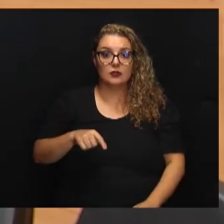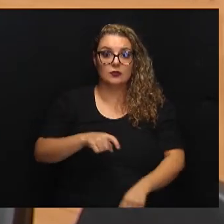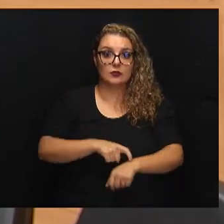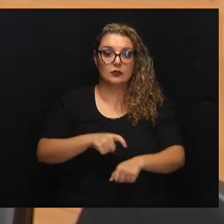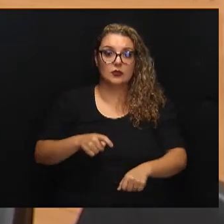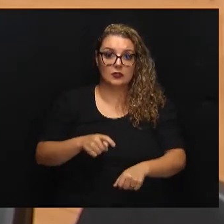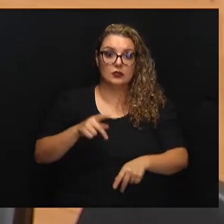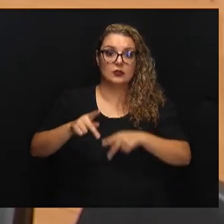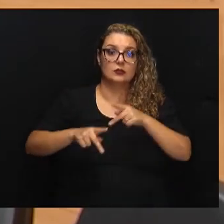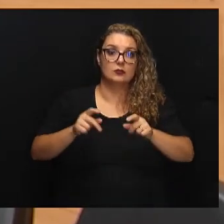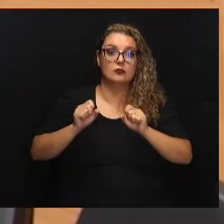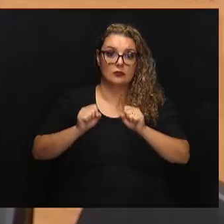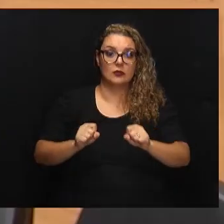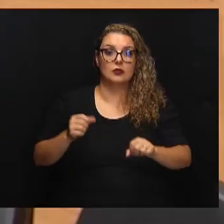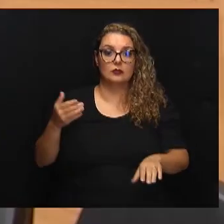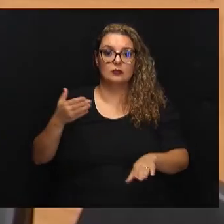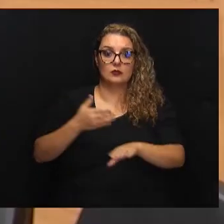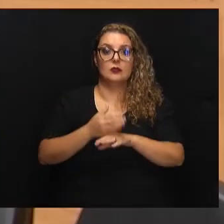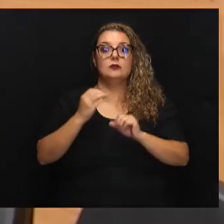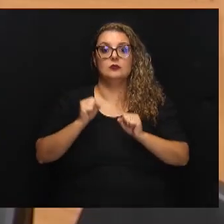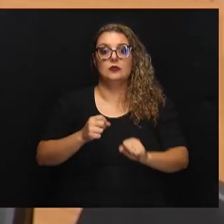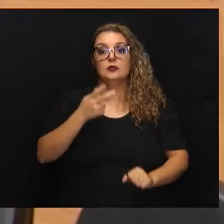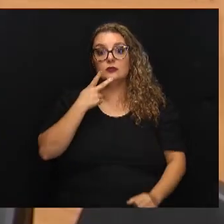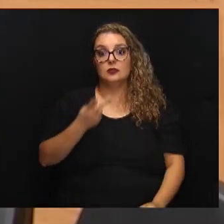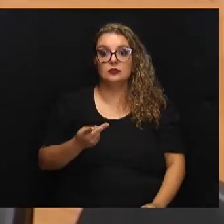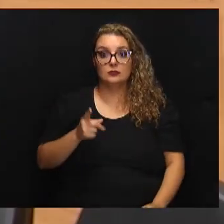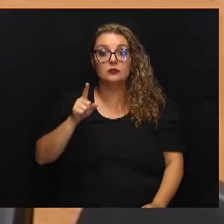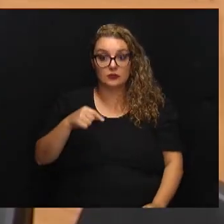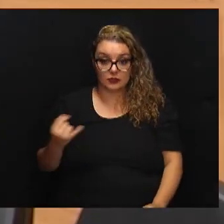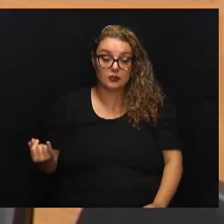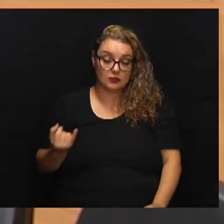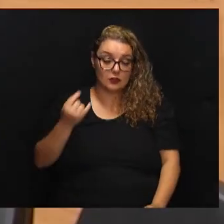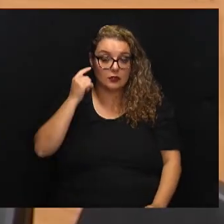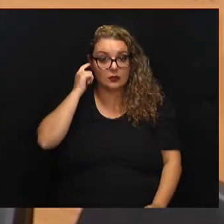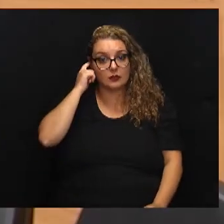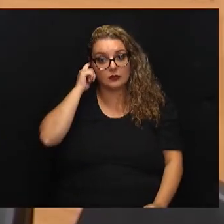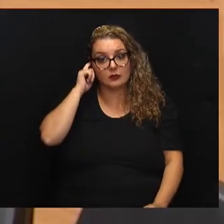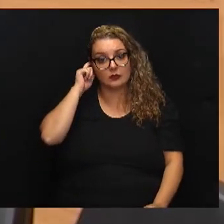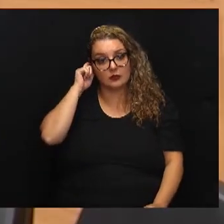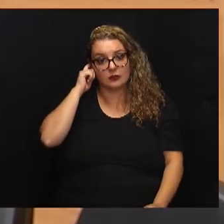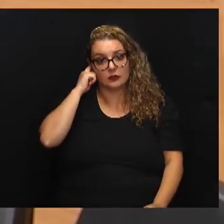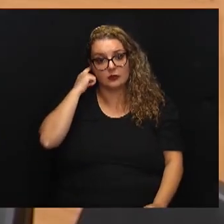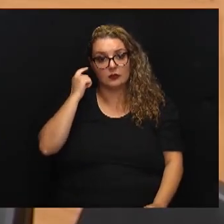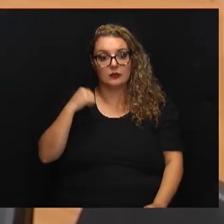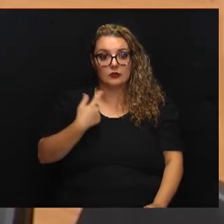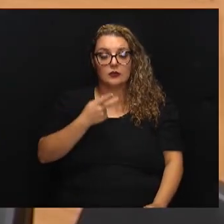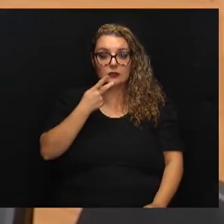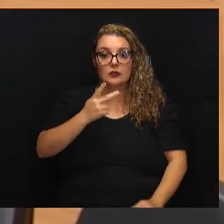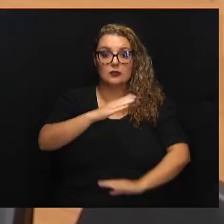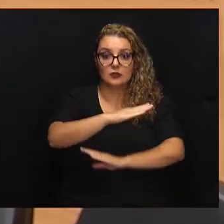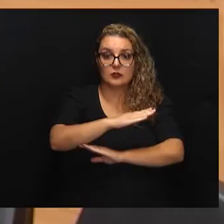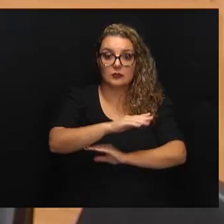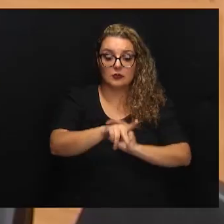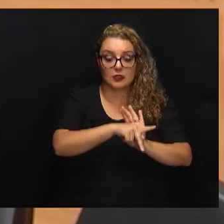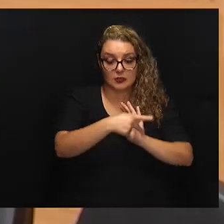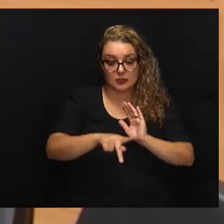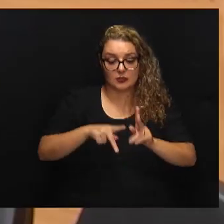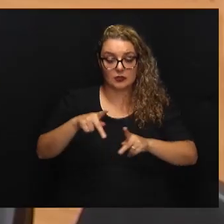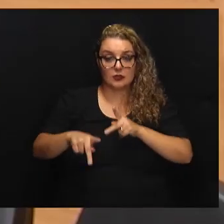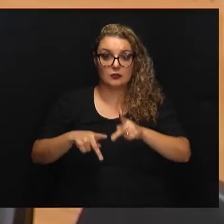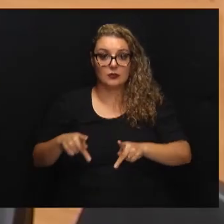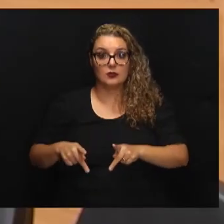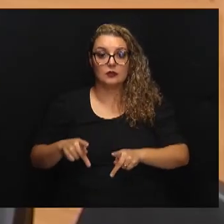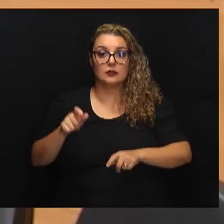pode participar, ela pode opinar, ela pode falar, então isso é importante. A gente fala que isso é a Casa do Povo, e a Casa do Povo é onde as pessoas